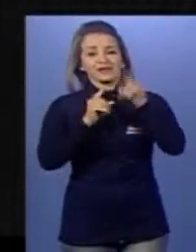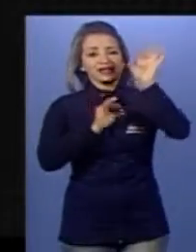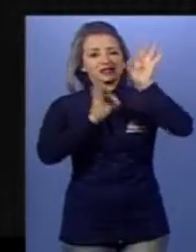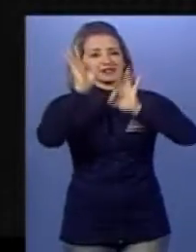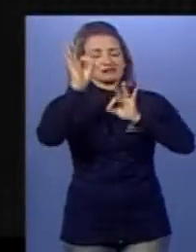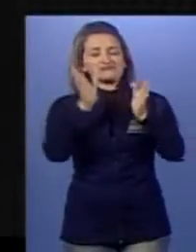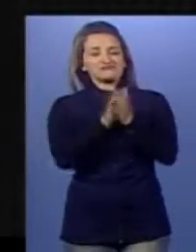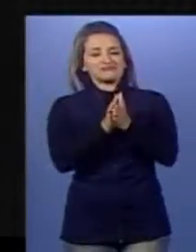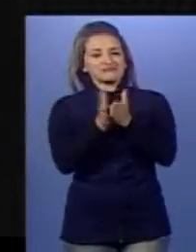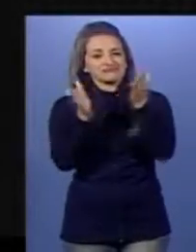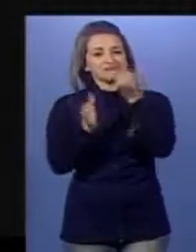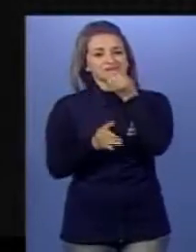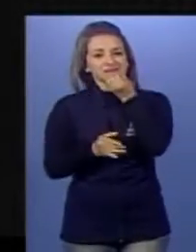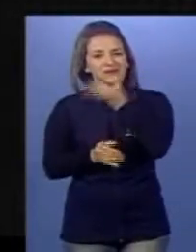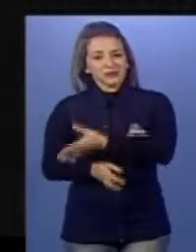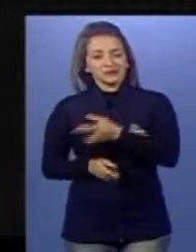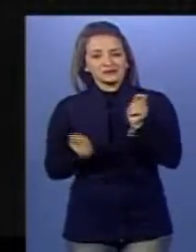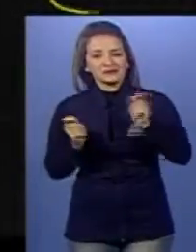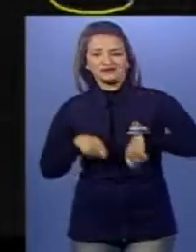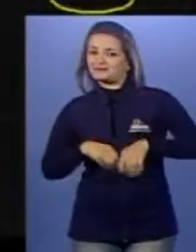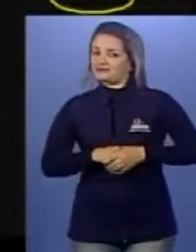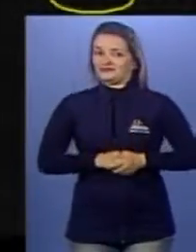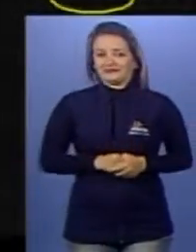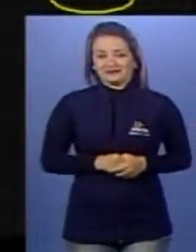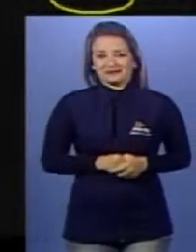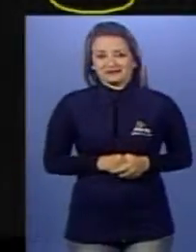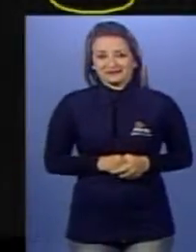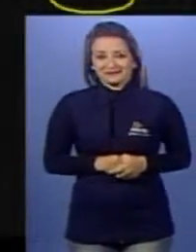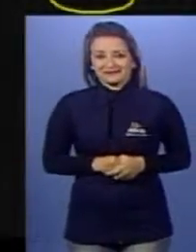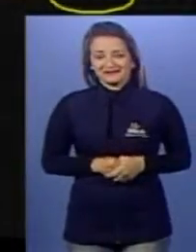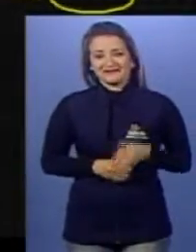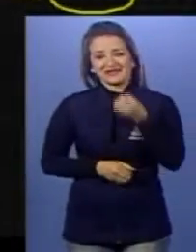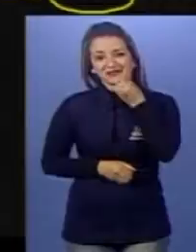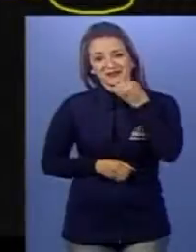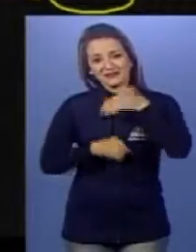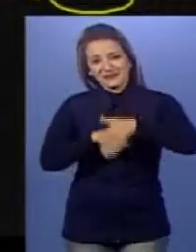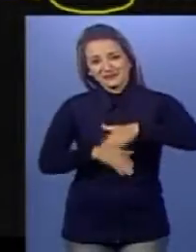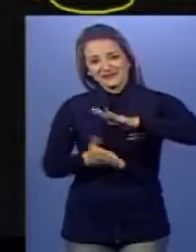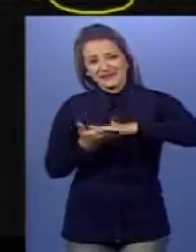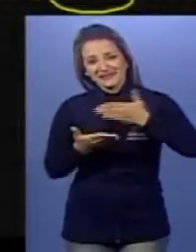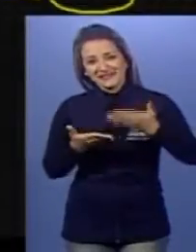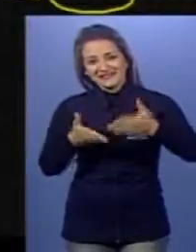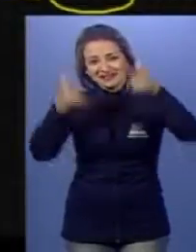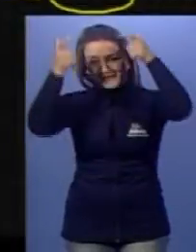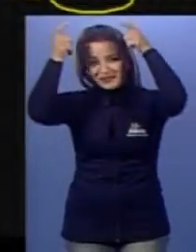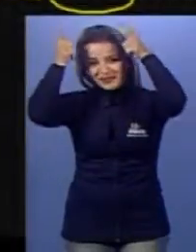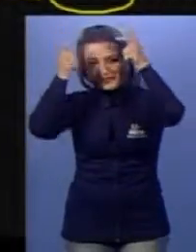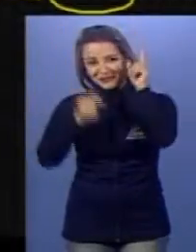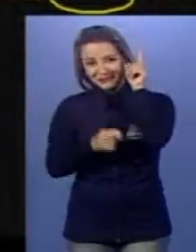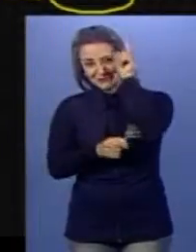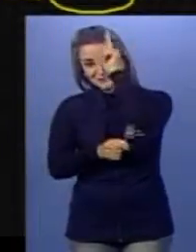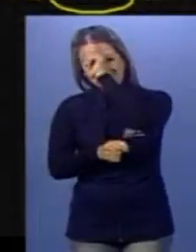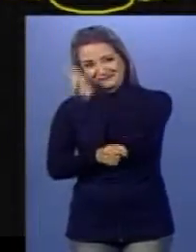ana ficou maravilhoso fazer um abajur ou boa tarde senhora tradutora de libras